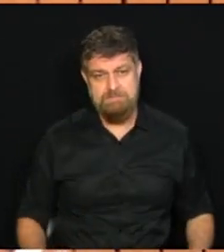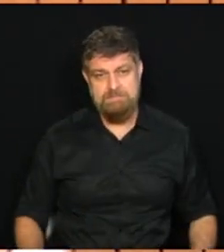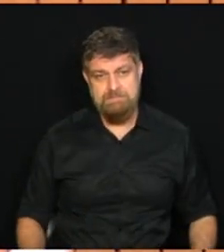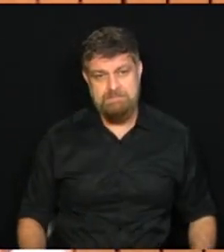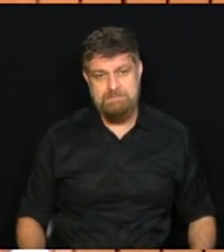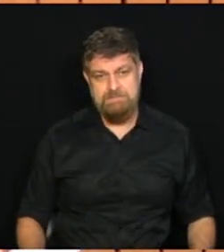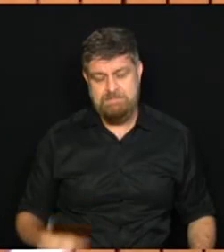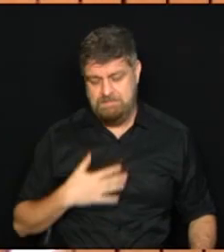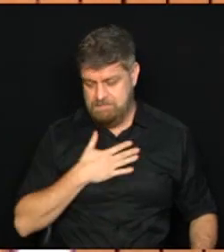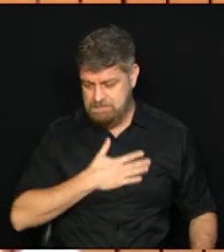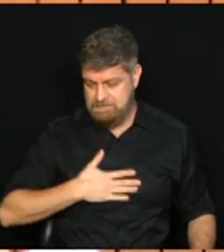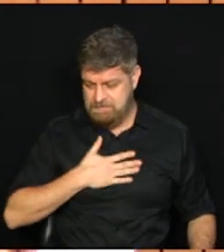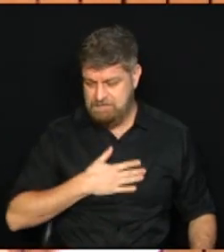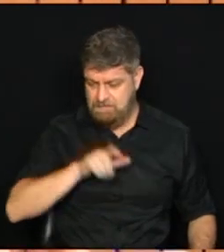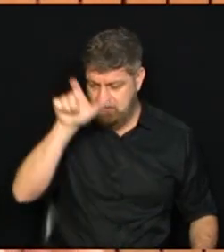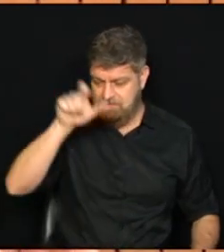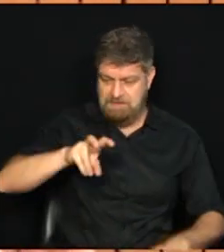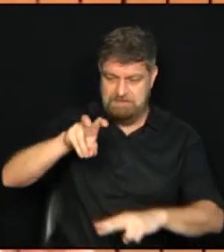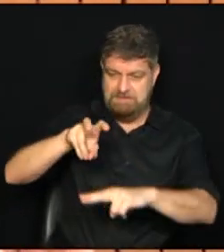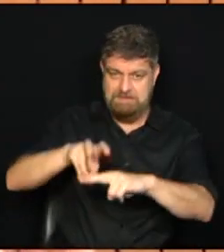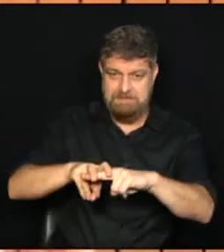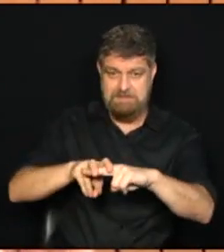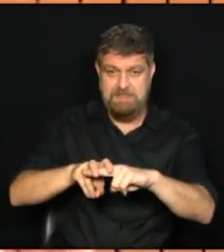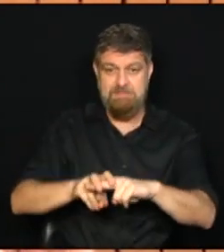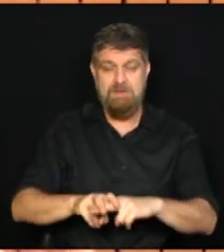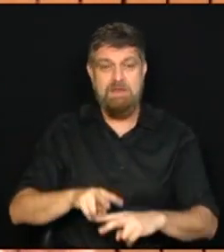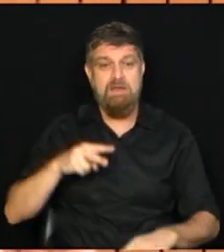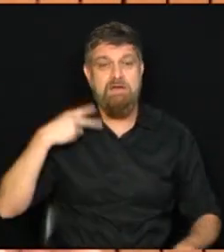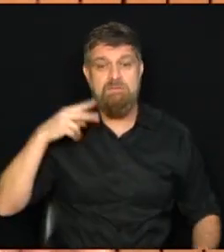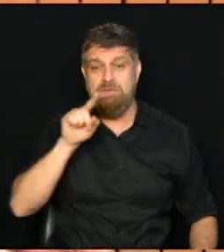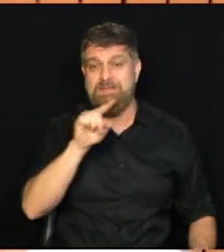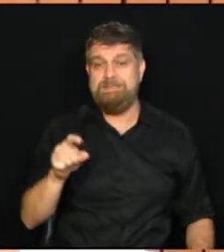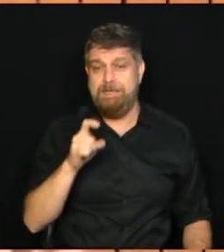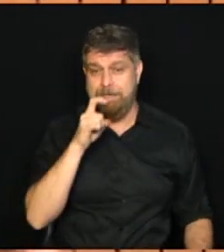muito nos honra pela sua presença. Fique à vontade aí.